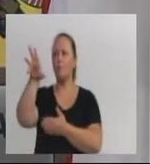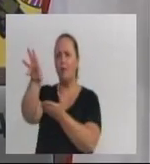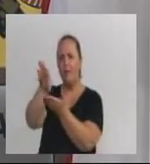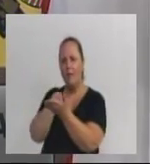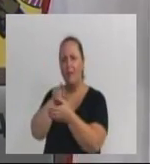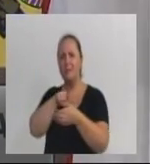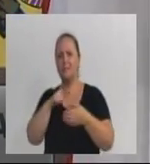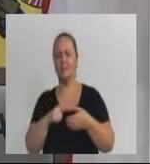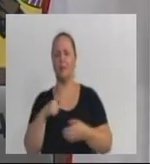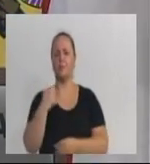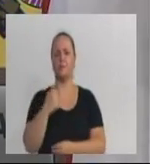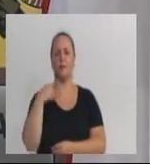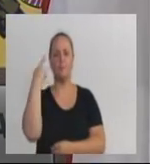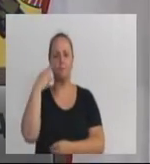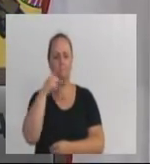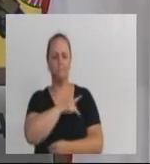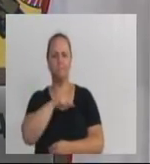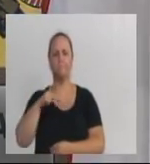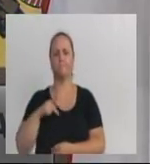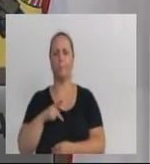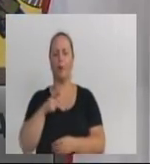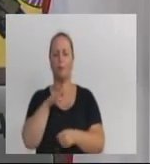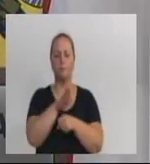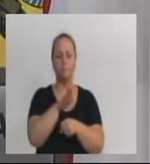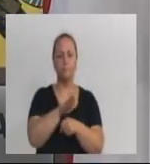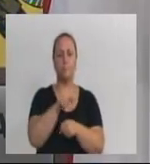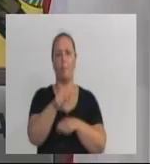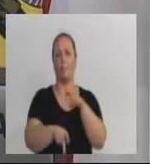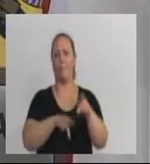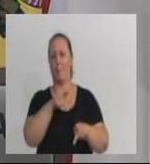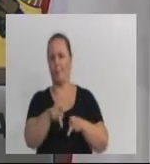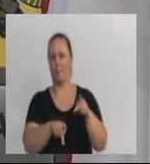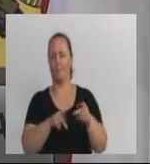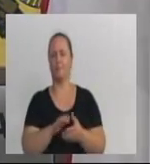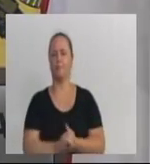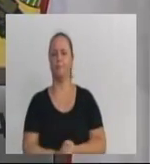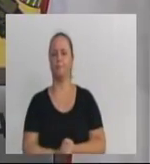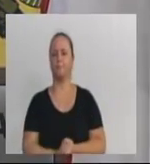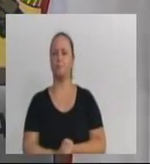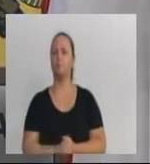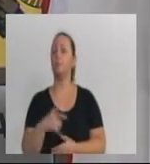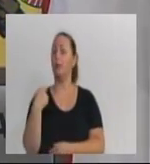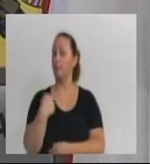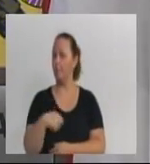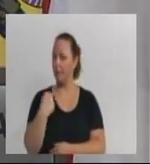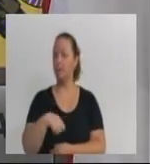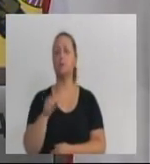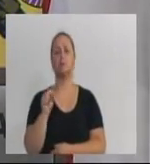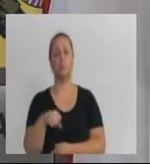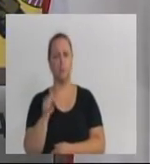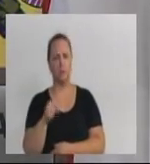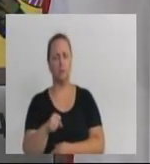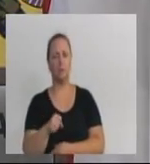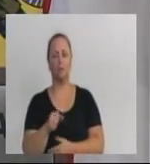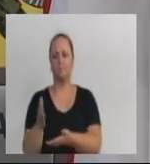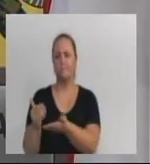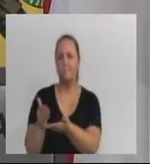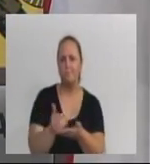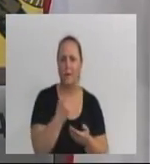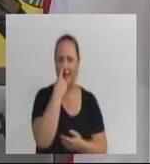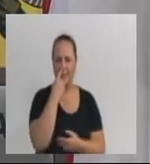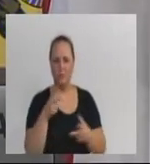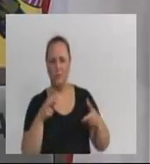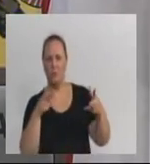de atendimento a esta população. Vereador César, sim. Há a necessidade de ter. Pode não ser a coleta do lixo, como nós temos